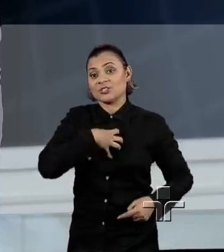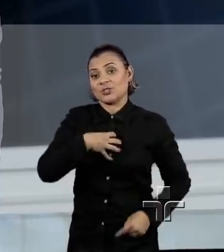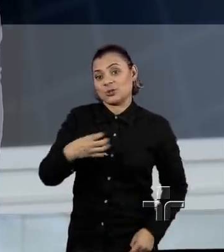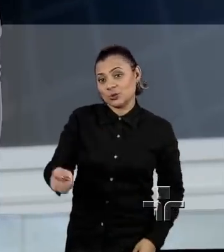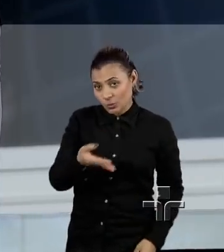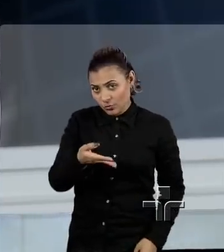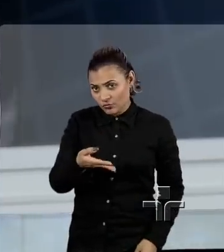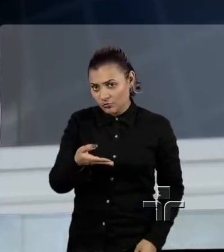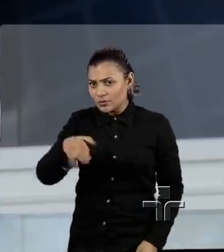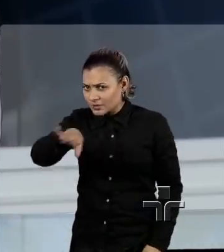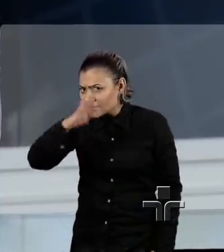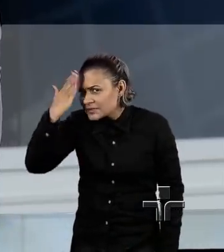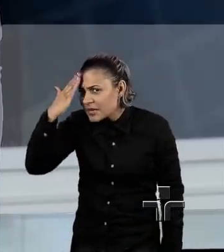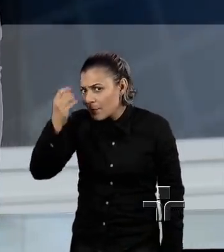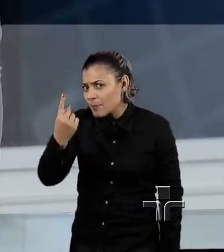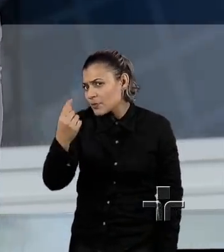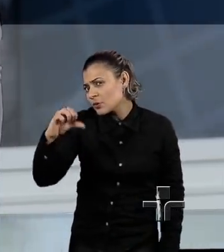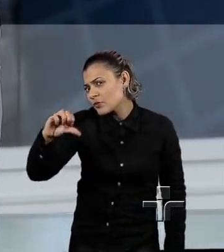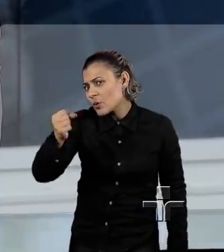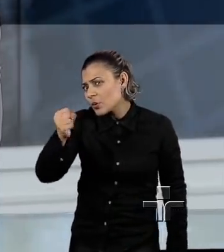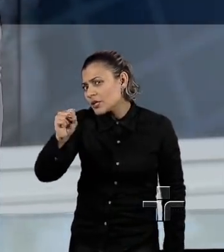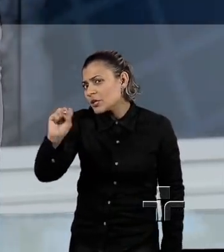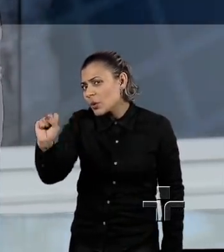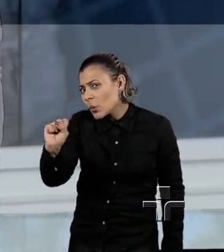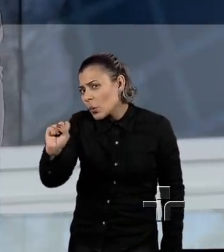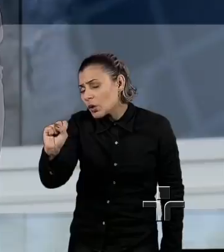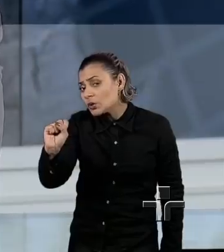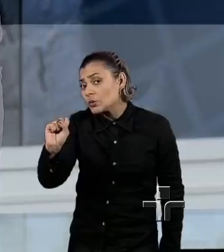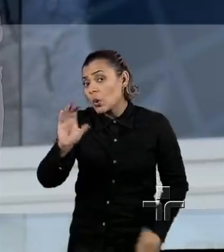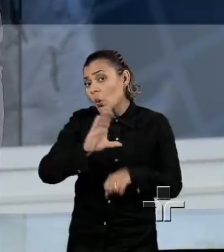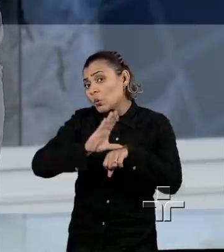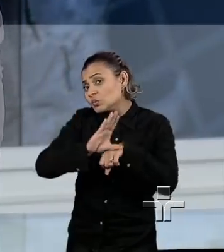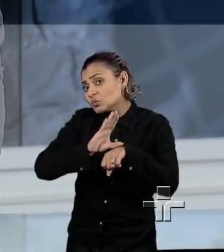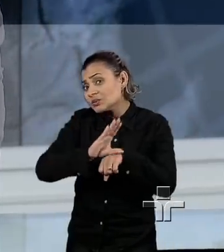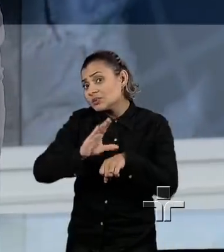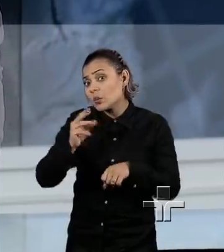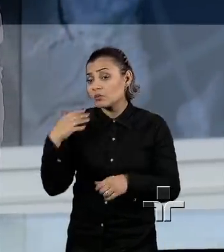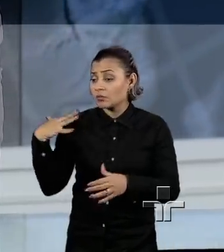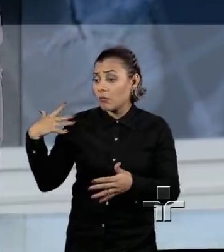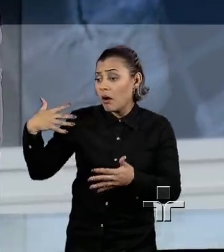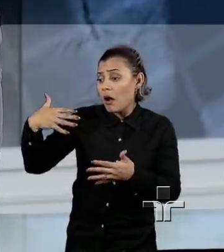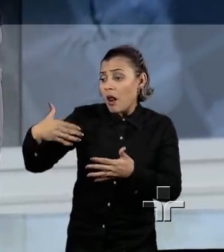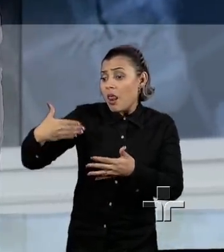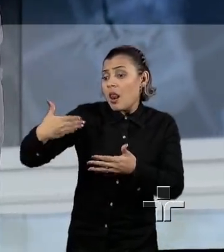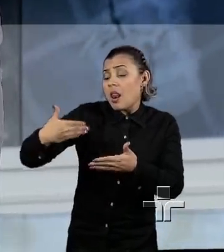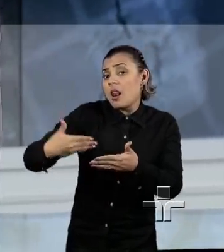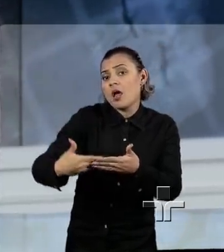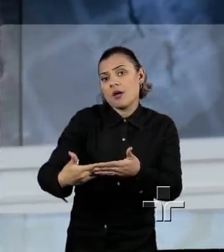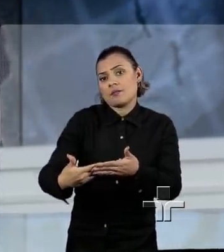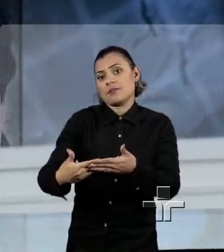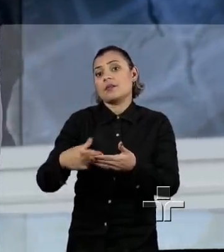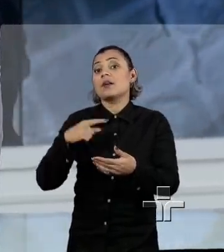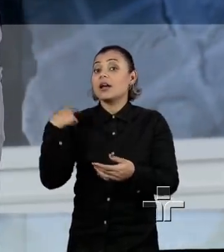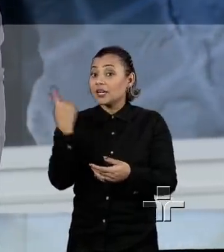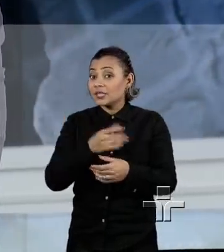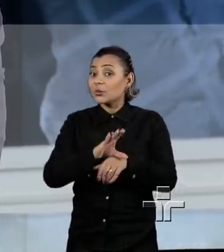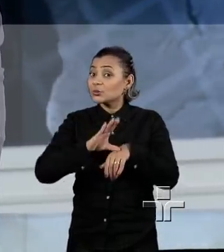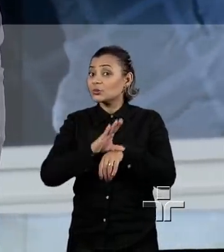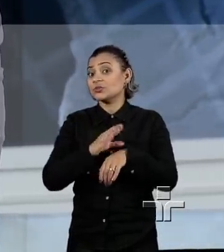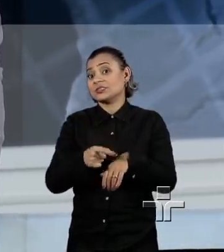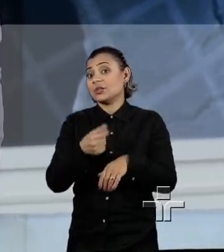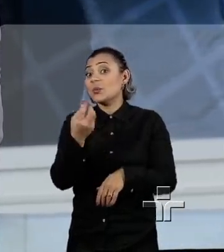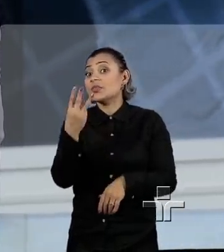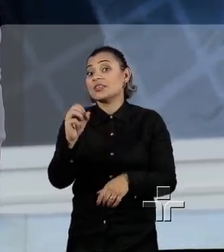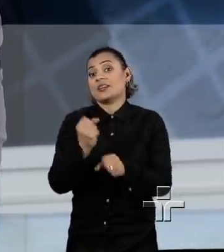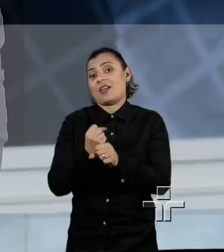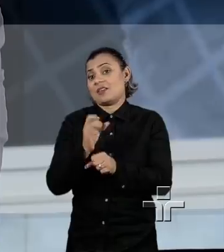que a Constituinte é de 88, nós estamos há 30 anos fazendo isso, e até pegar no tranco, ter uma geração que se interesse por